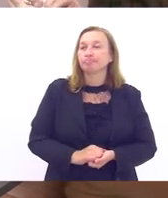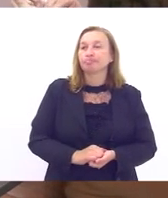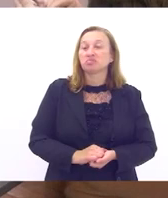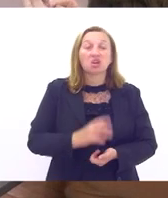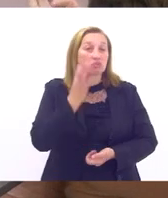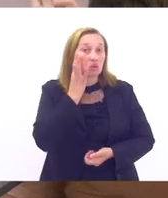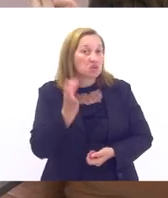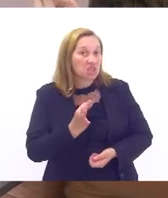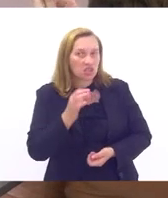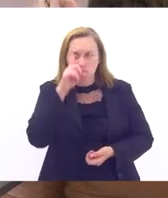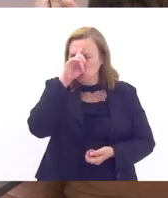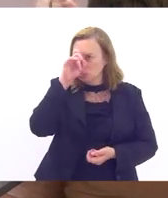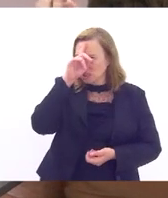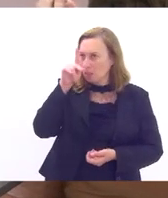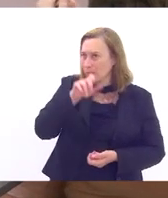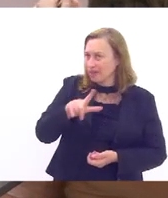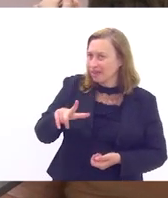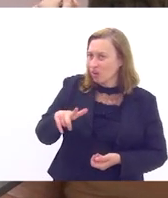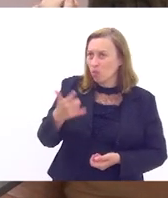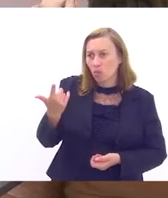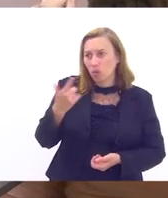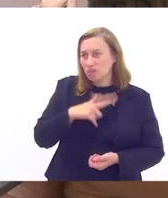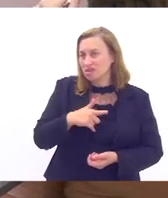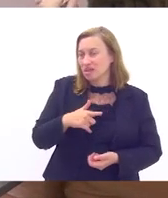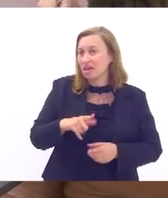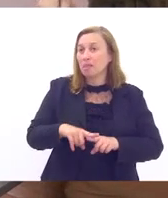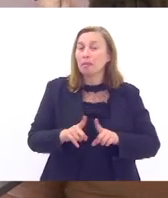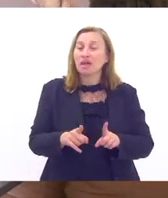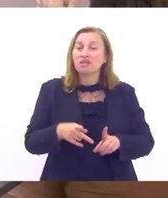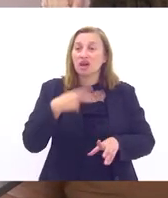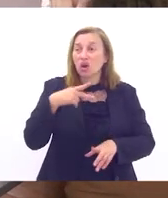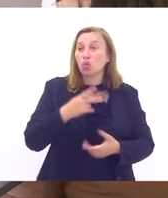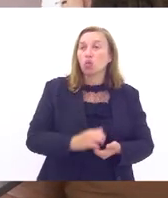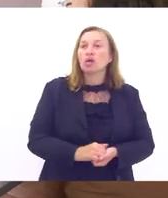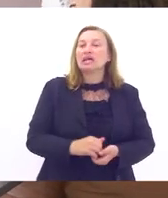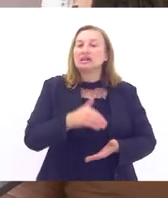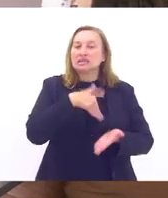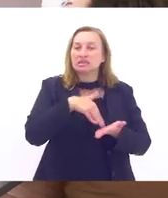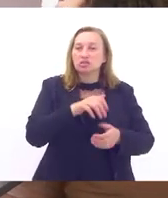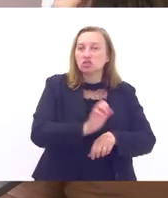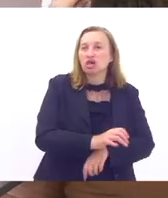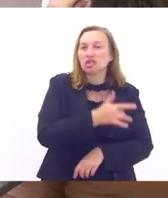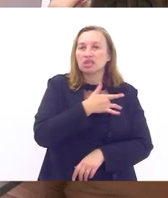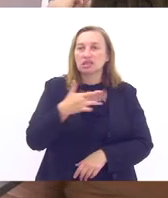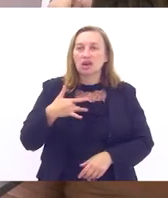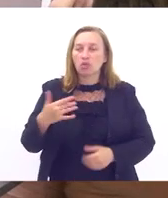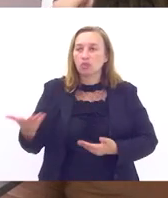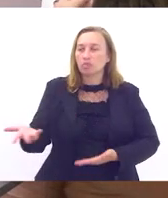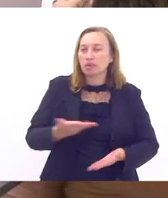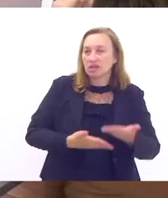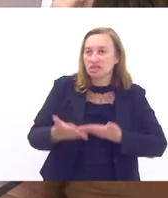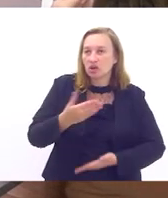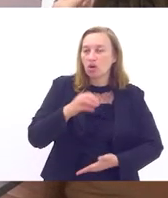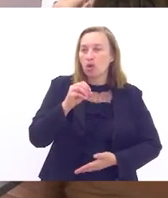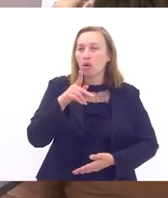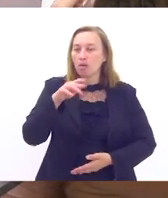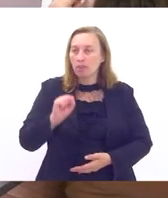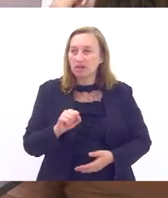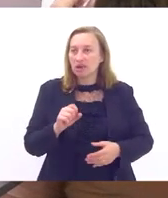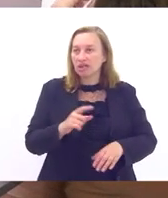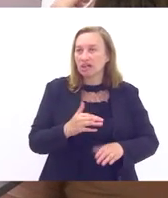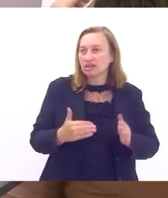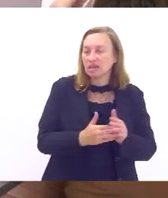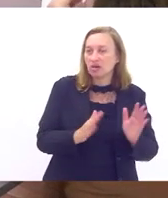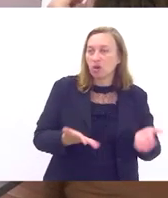Não sei se o Hospital Sanatório Penal é gerido por CIDES, mas disse ainda, a Secretaria de Estado de Saúde, em parceria com a OPAS, até o presente momento,